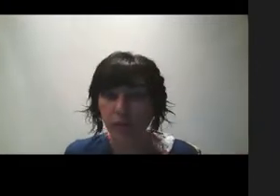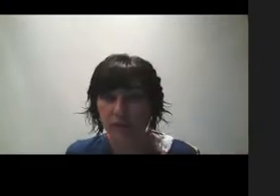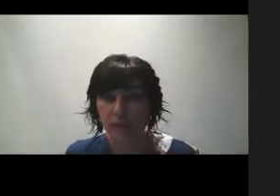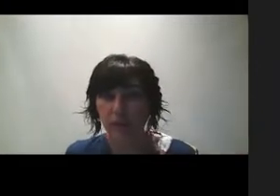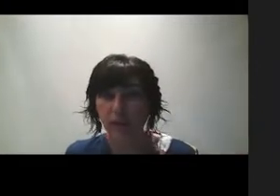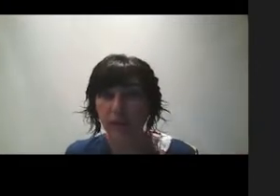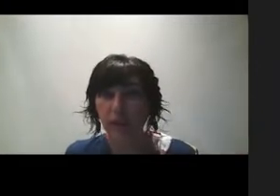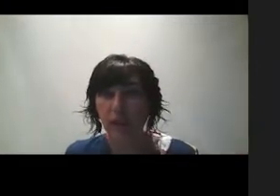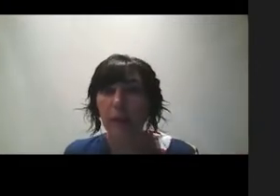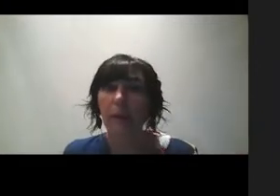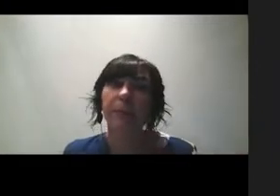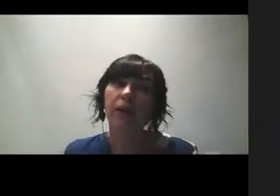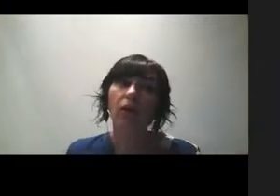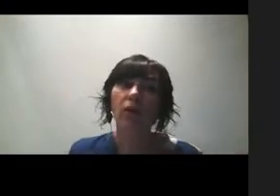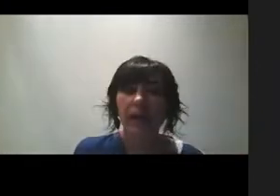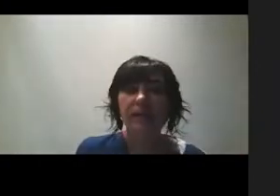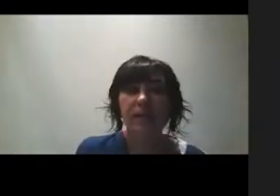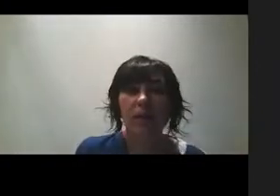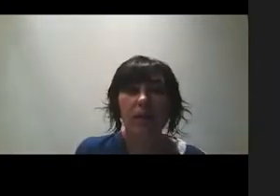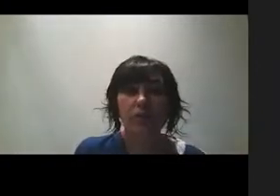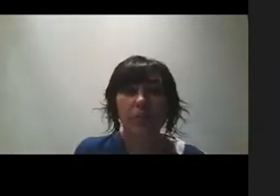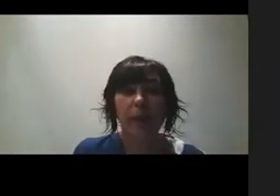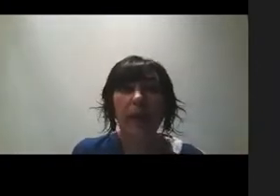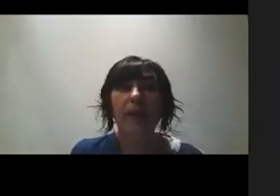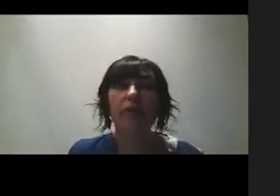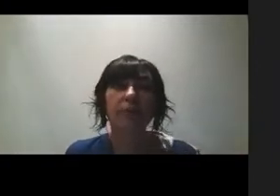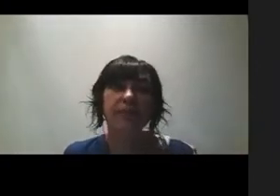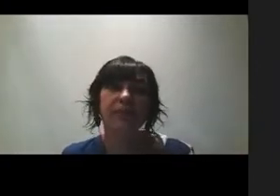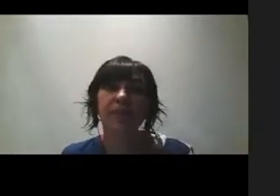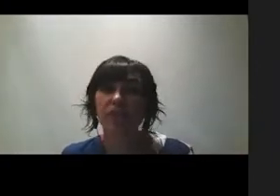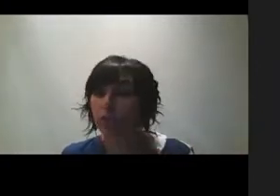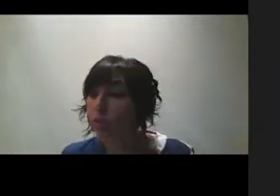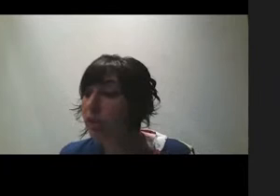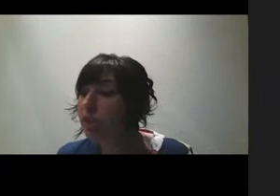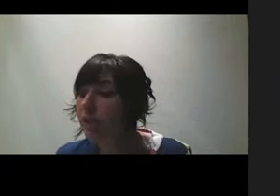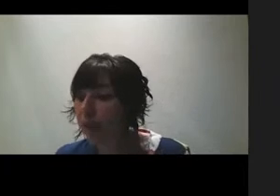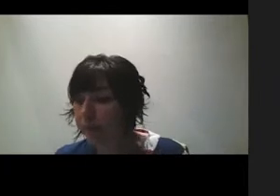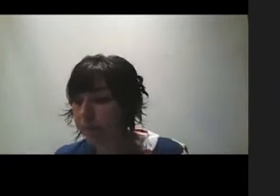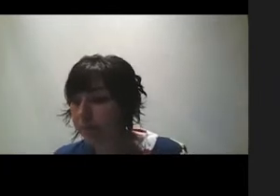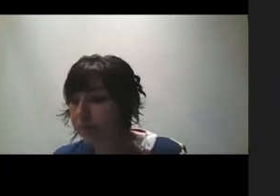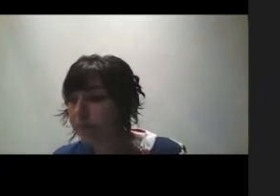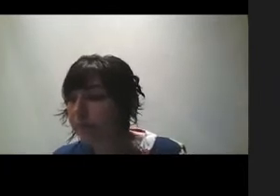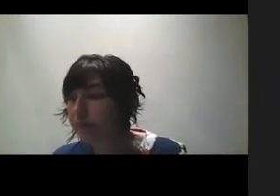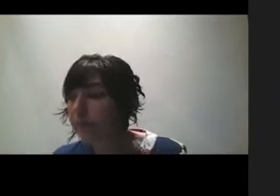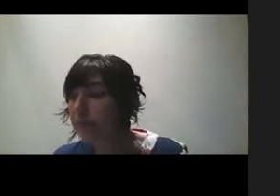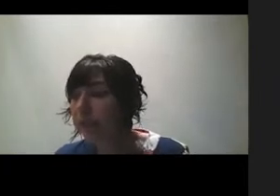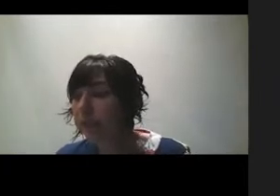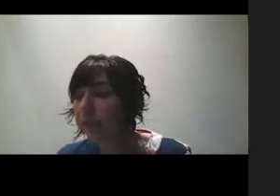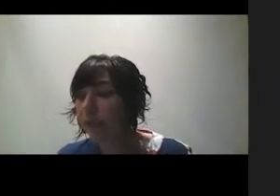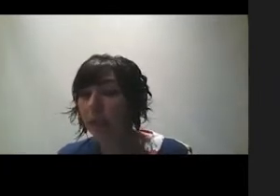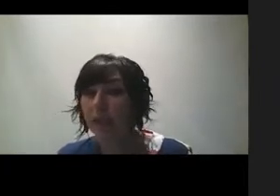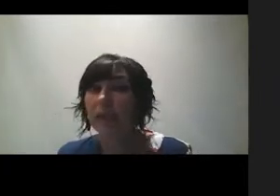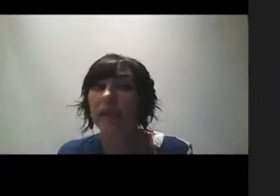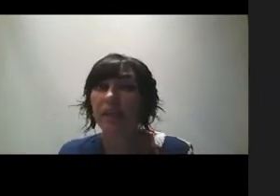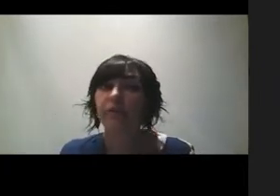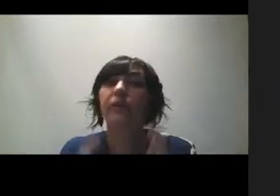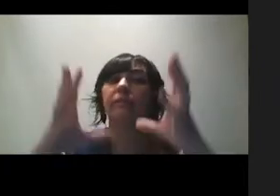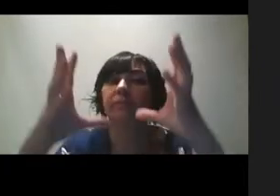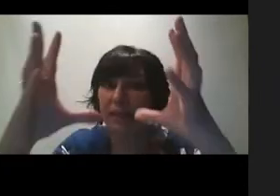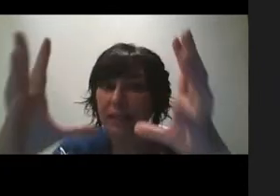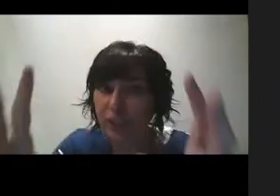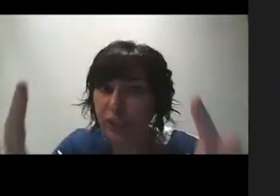meu eu já consigo fazer e para colocar esse negócio de pé eu vou precisar de ajuda de quem é a